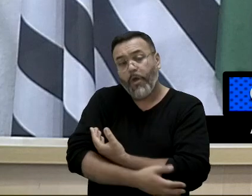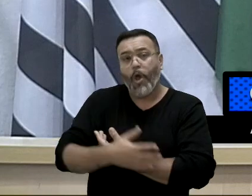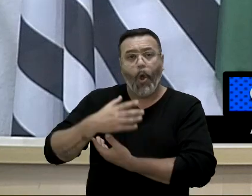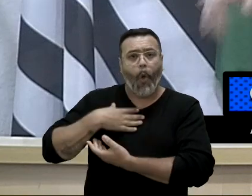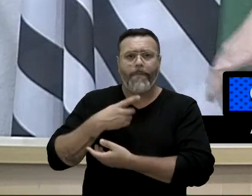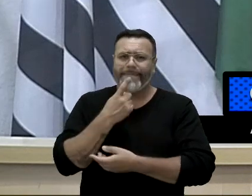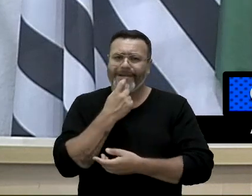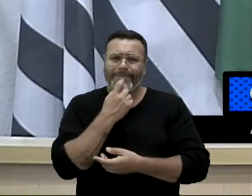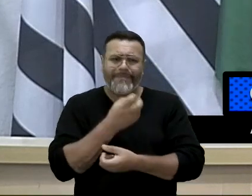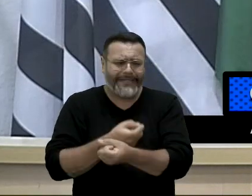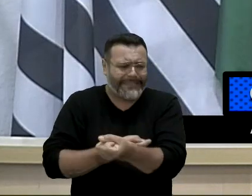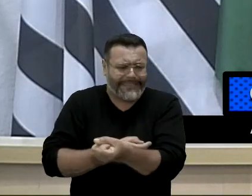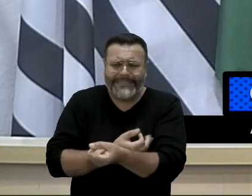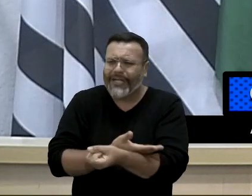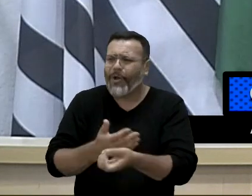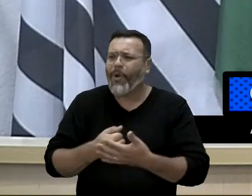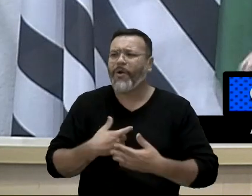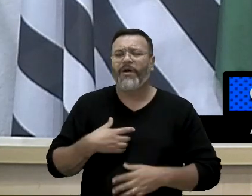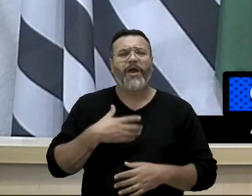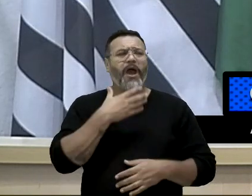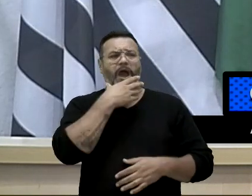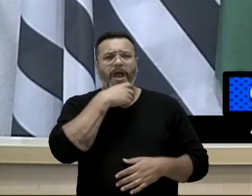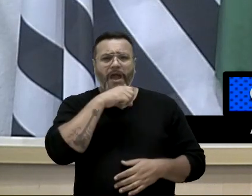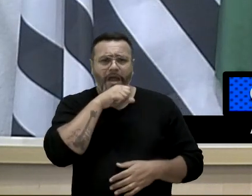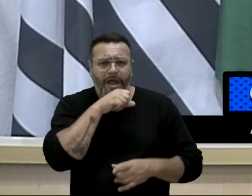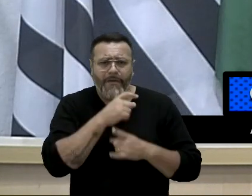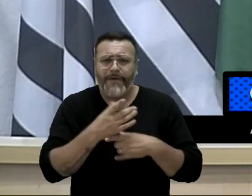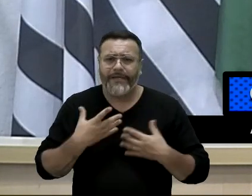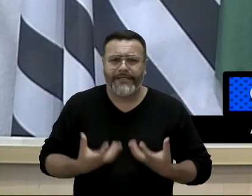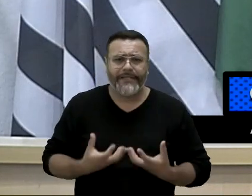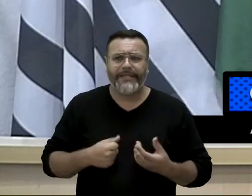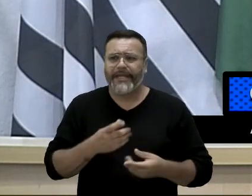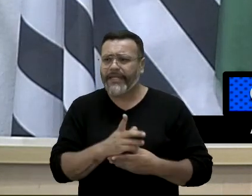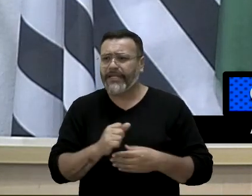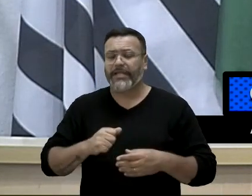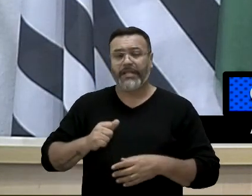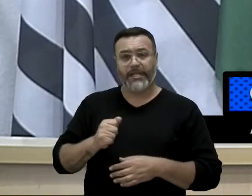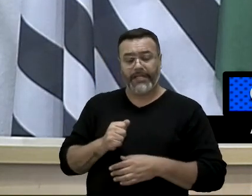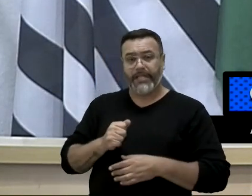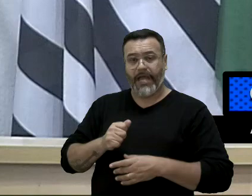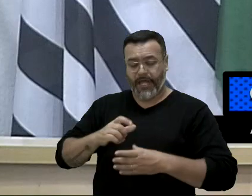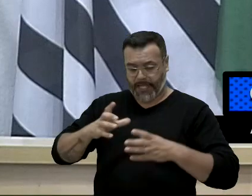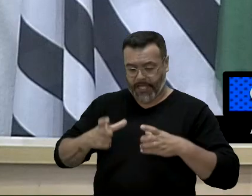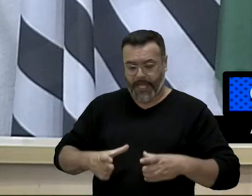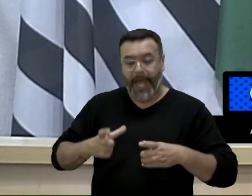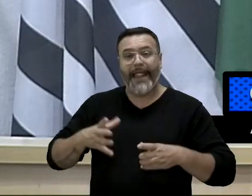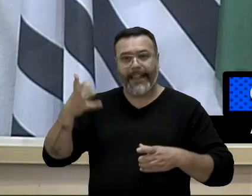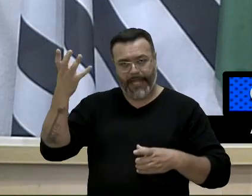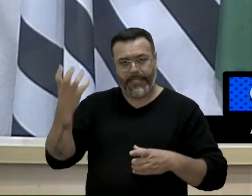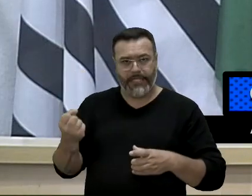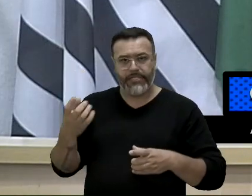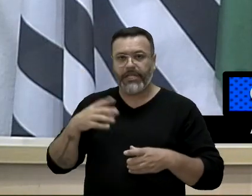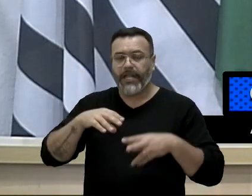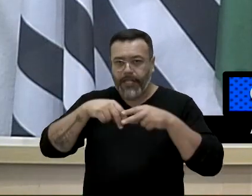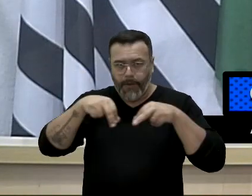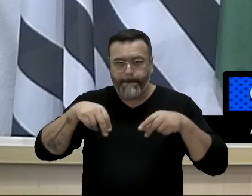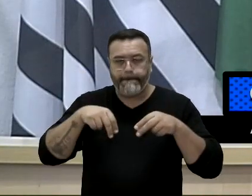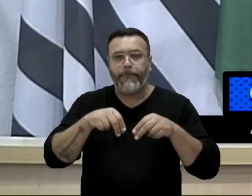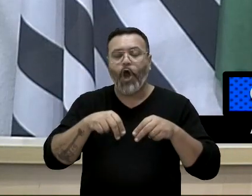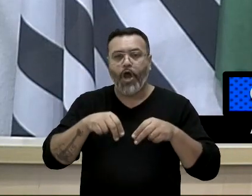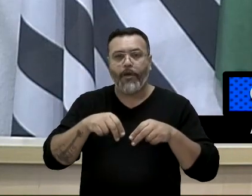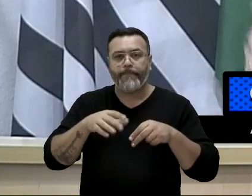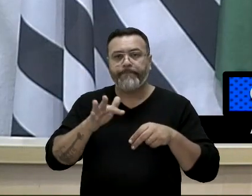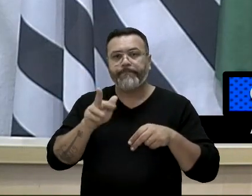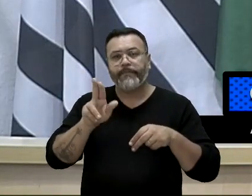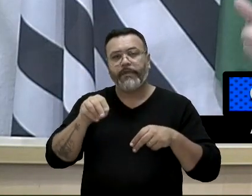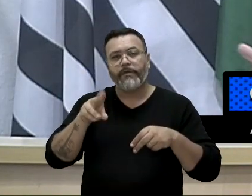machucada. Meu marido queria dar a fórmula para minha filha. Eu falei para ele, não. E eu aguentei, eu